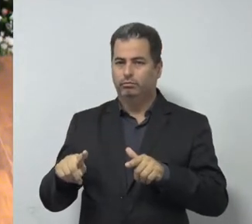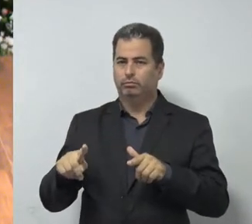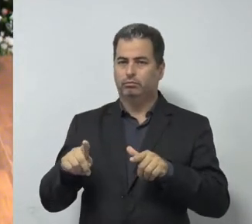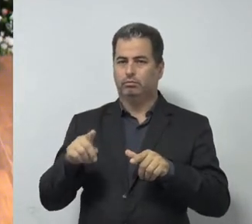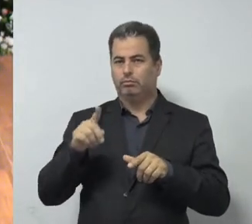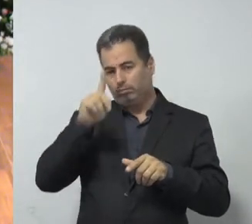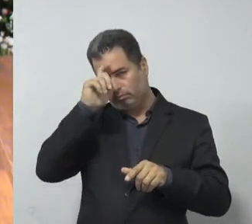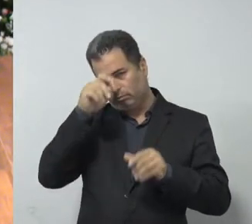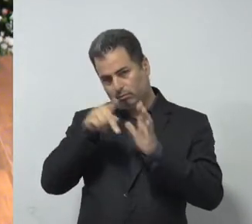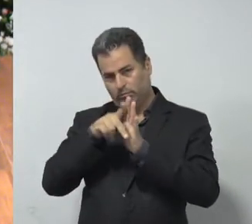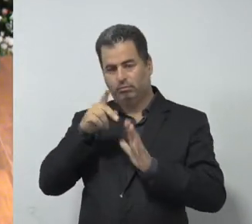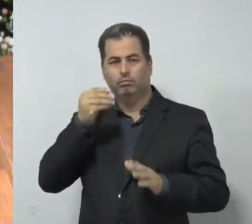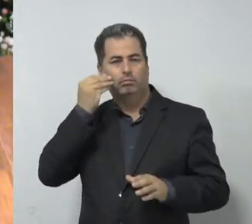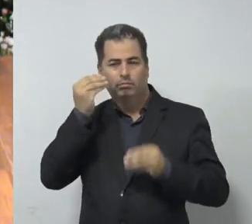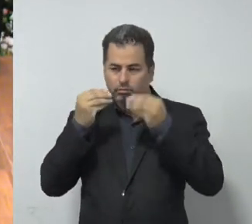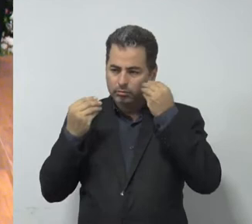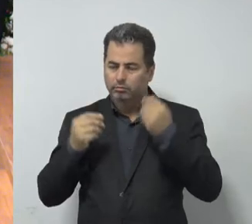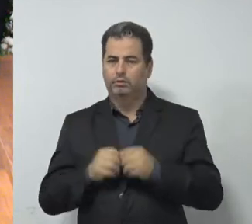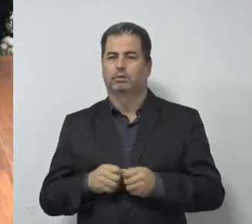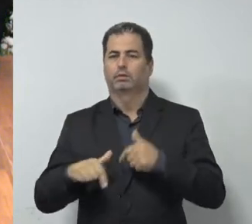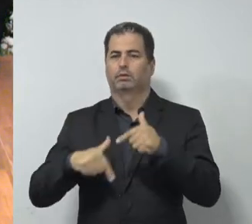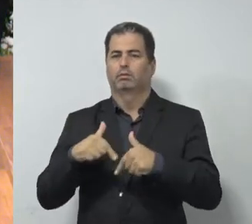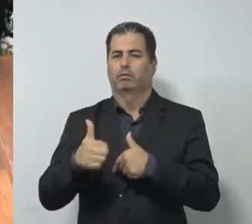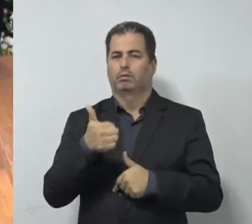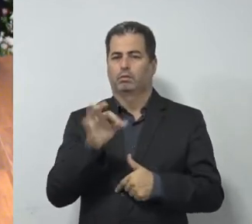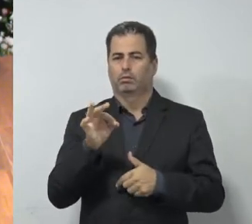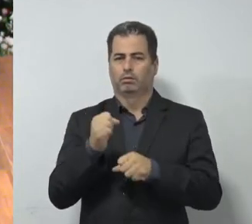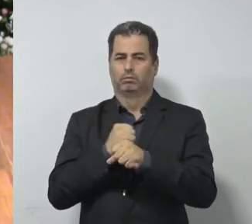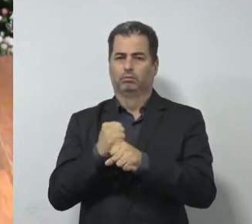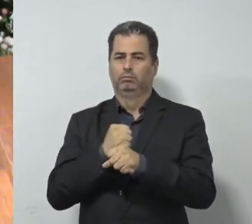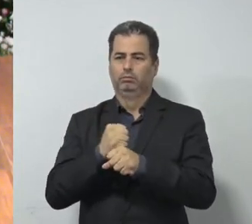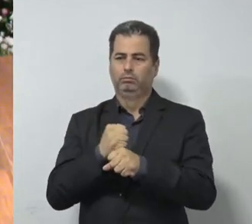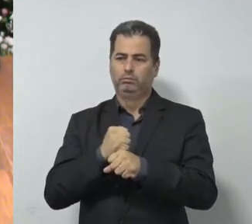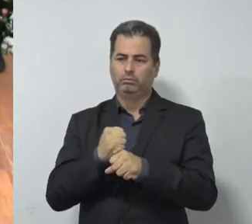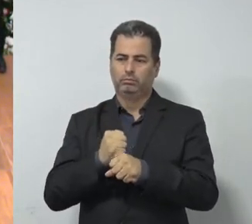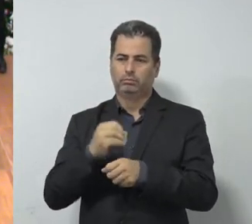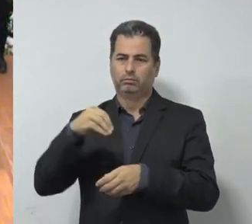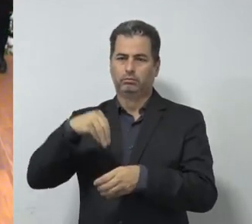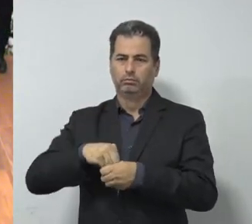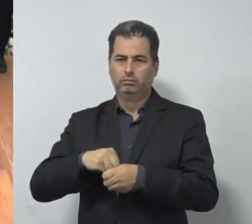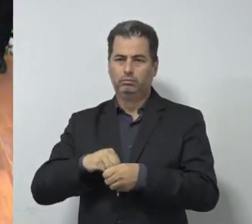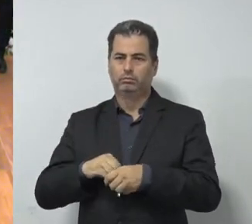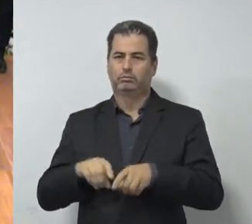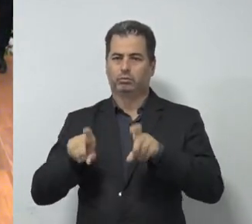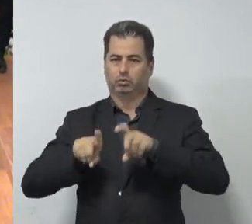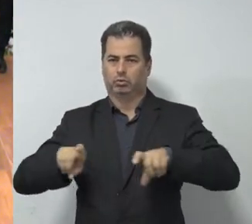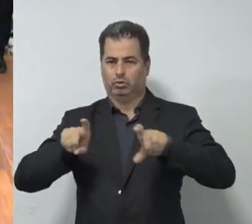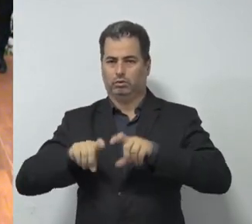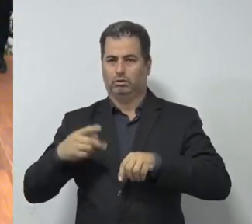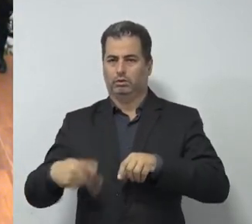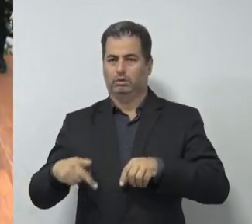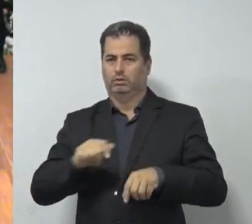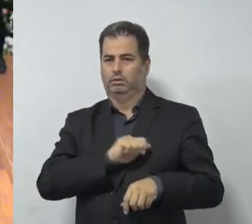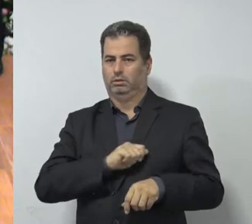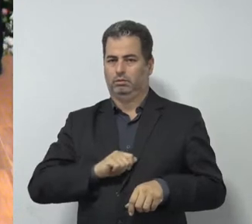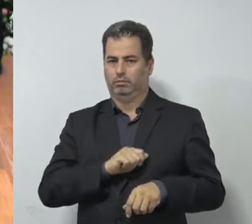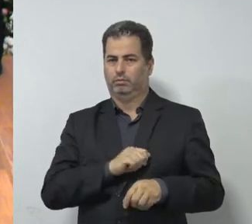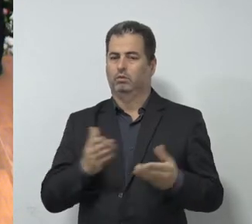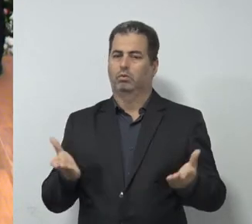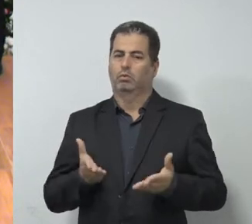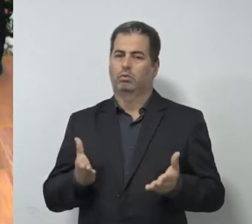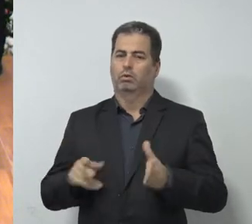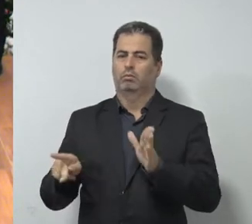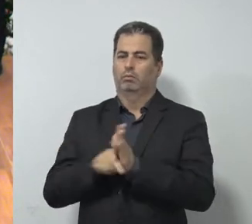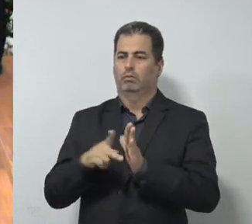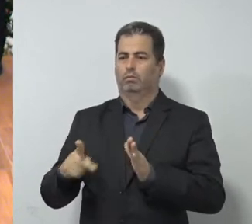beleza. Trabalhou por 10 anos com seu salão no shopping de Anápolis. Hoje tem a própria empresa no